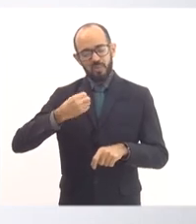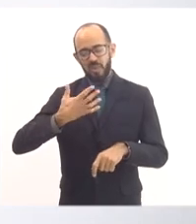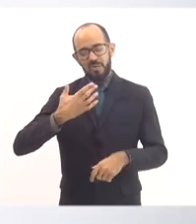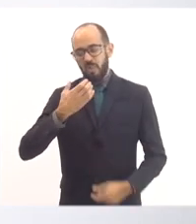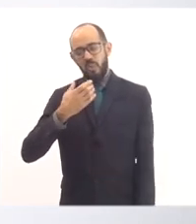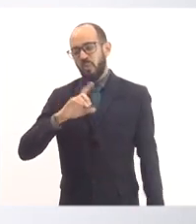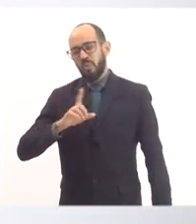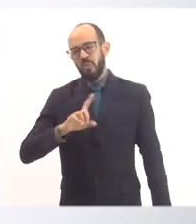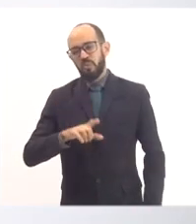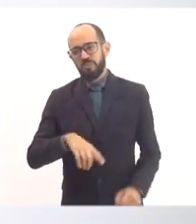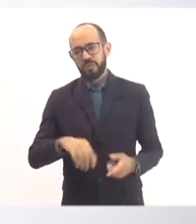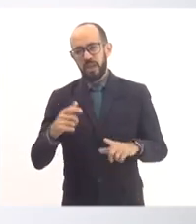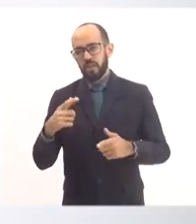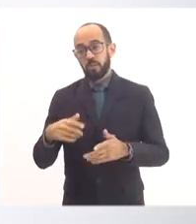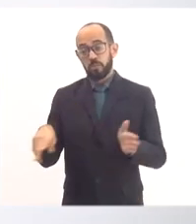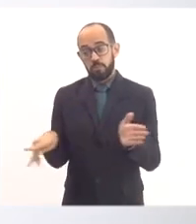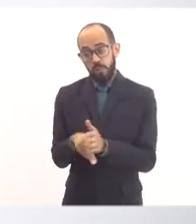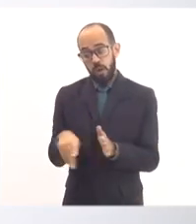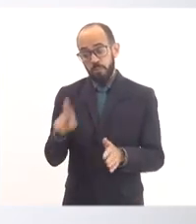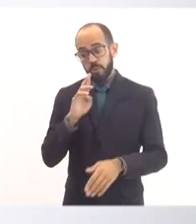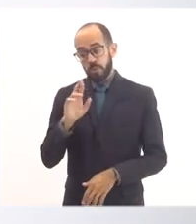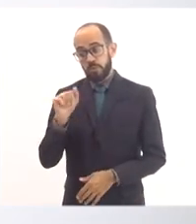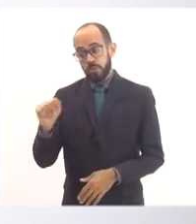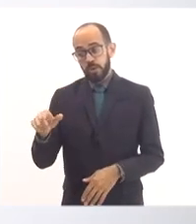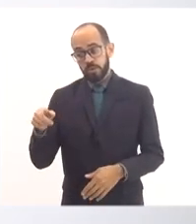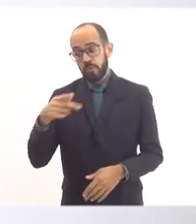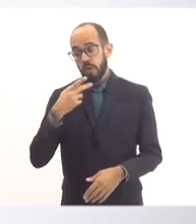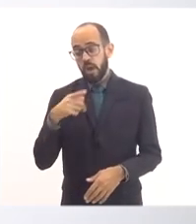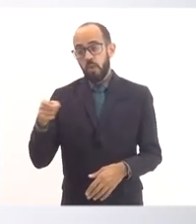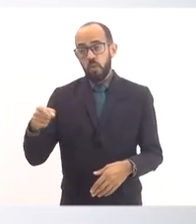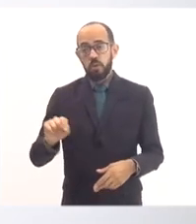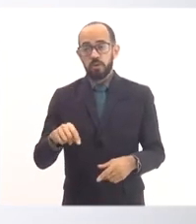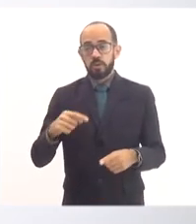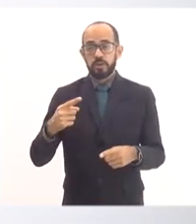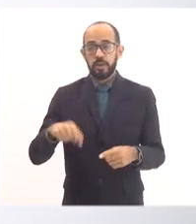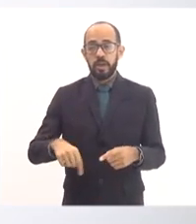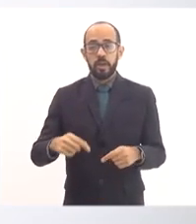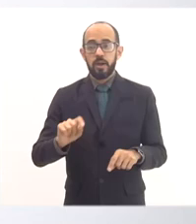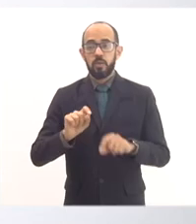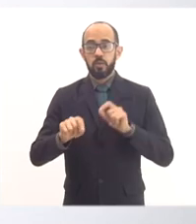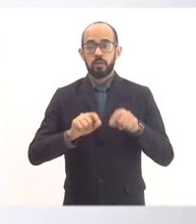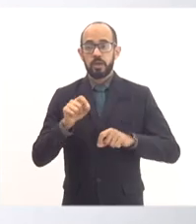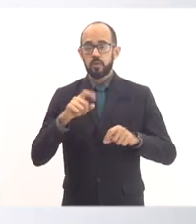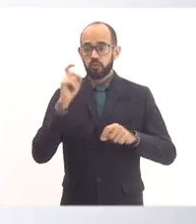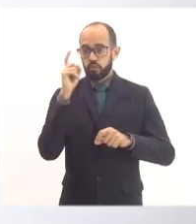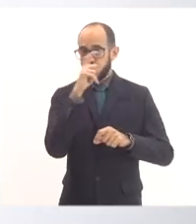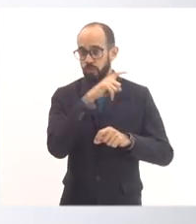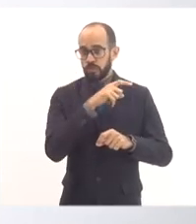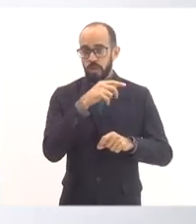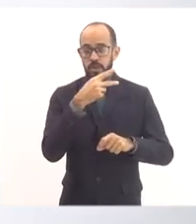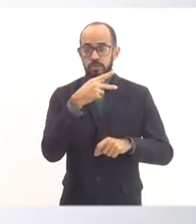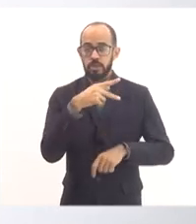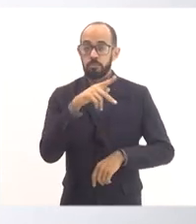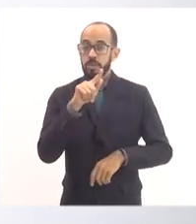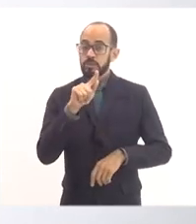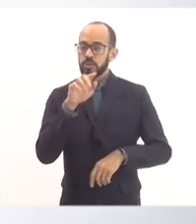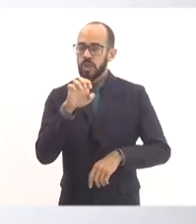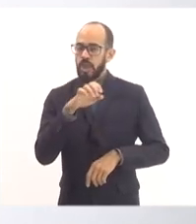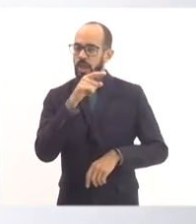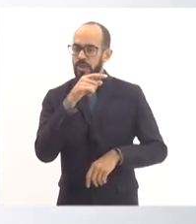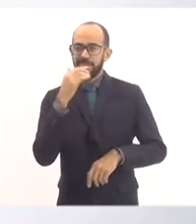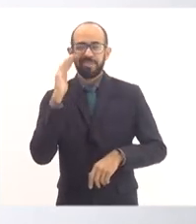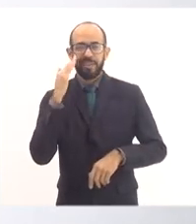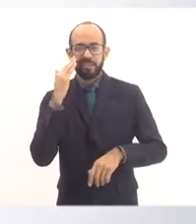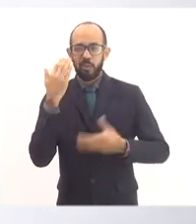próprio deputado Rodrigo Amorim já adiantou sobre a inviabilidade do concurso com a PGE, em parecer da PGE.